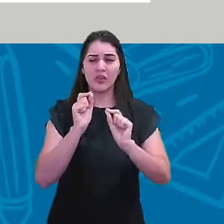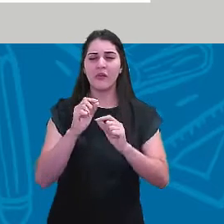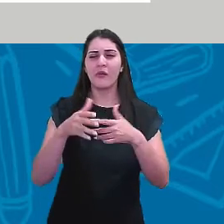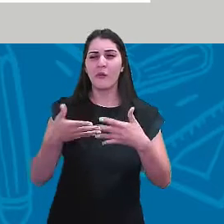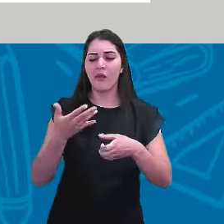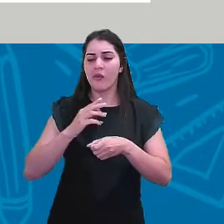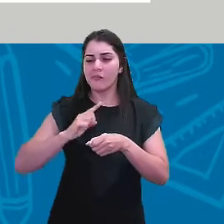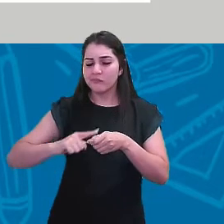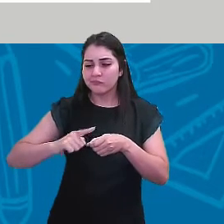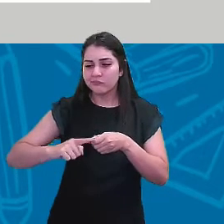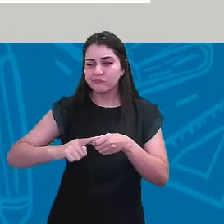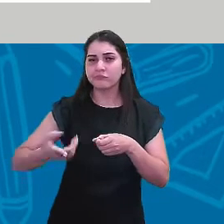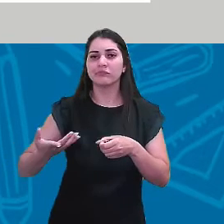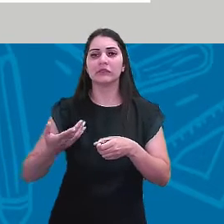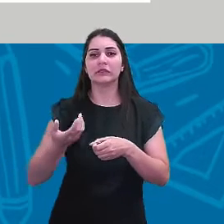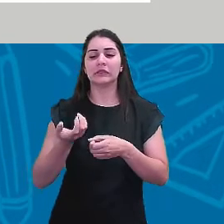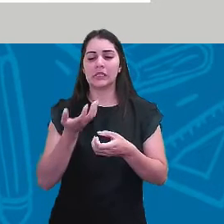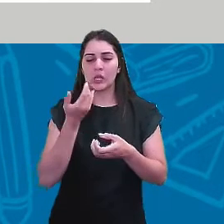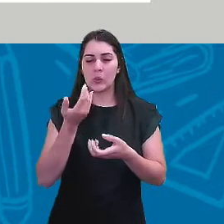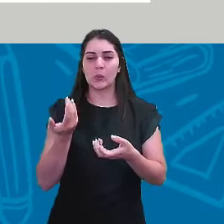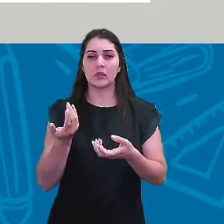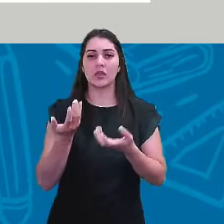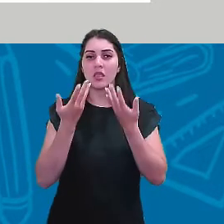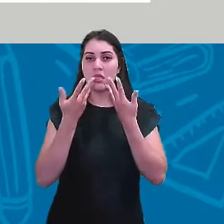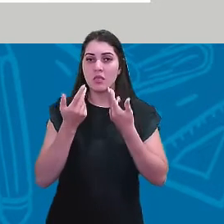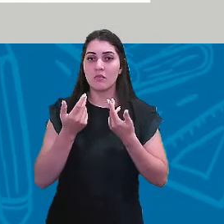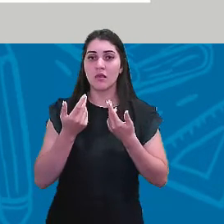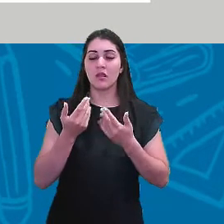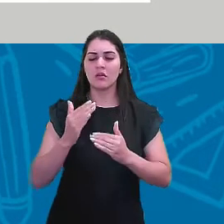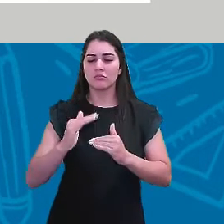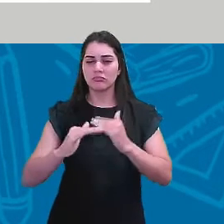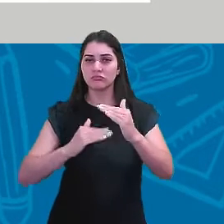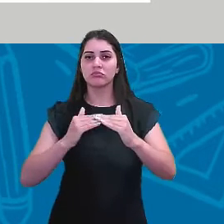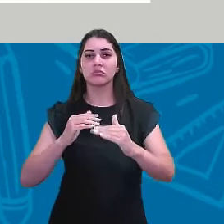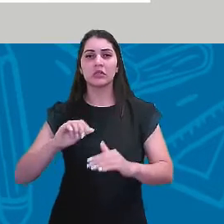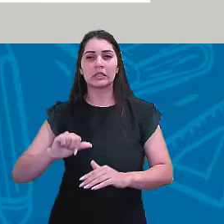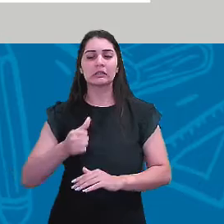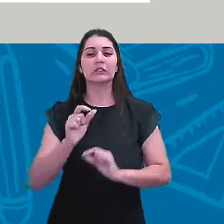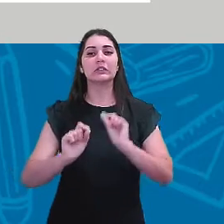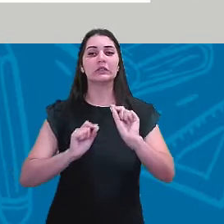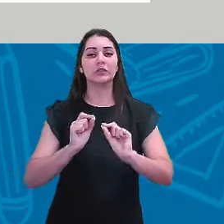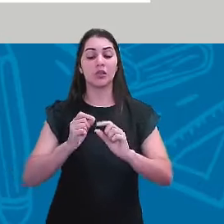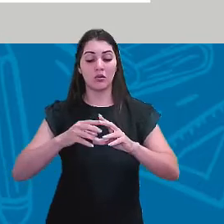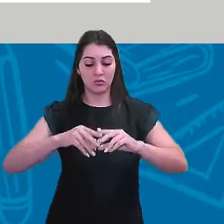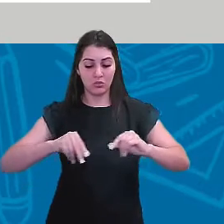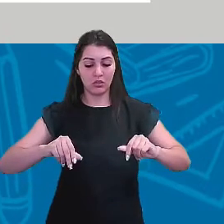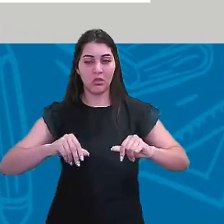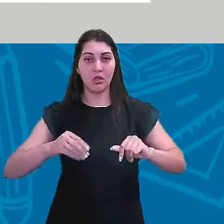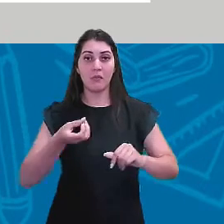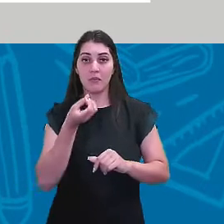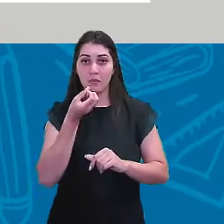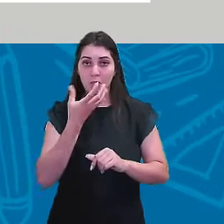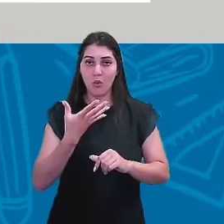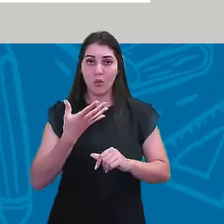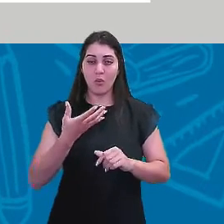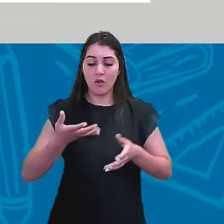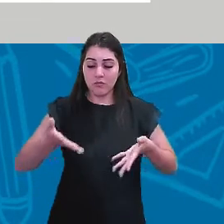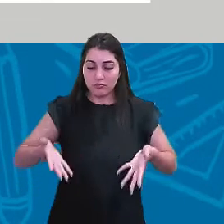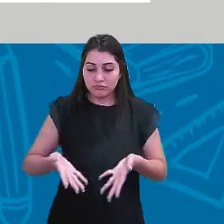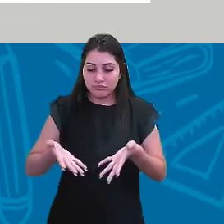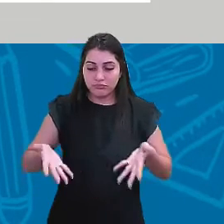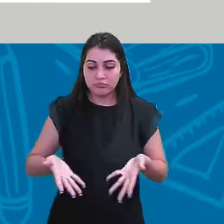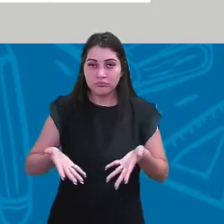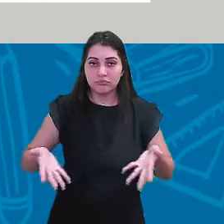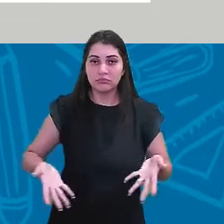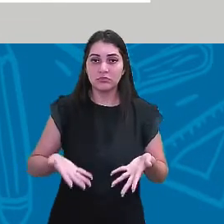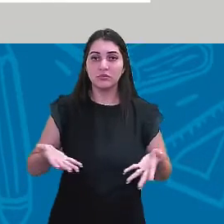animais, enfim, certo? Então, se torna-se ainda mais um solo, uma terra boa para cultivar as plantas, tá certo? E